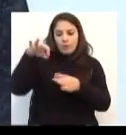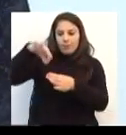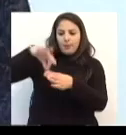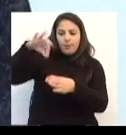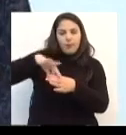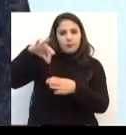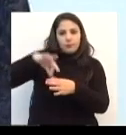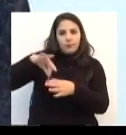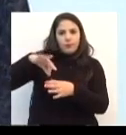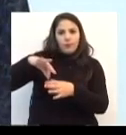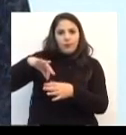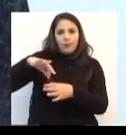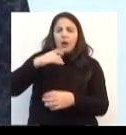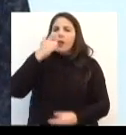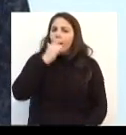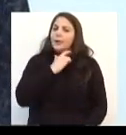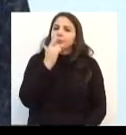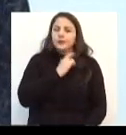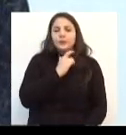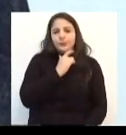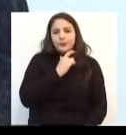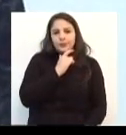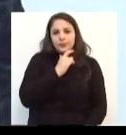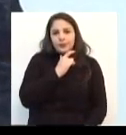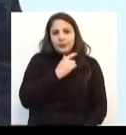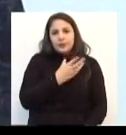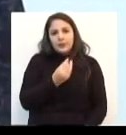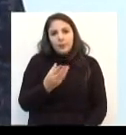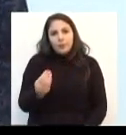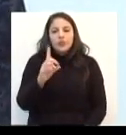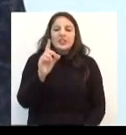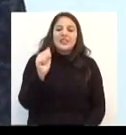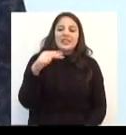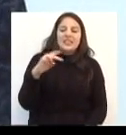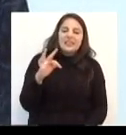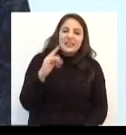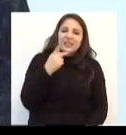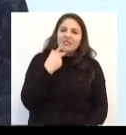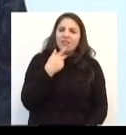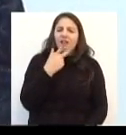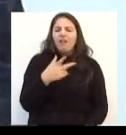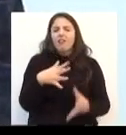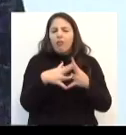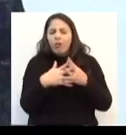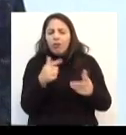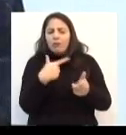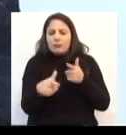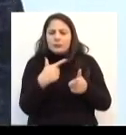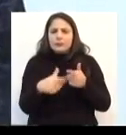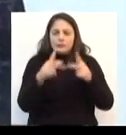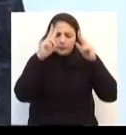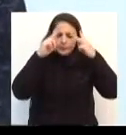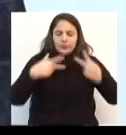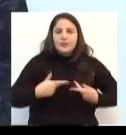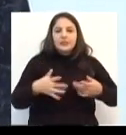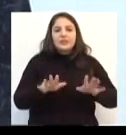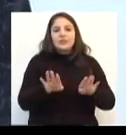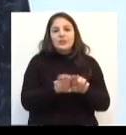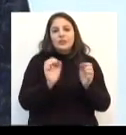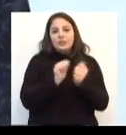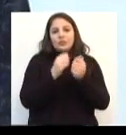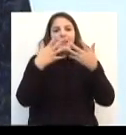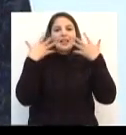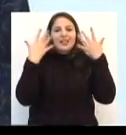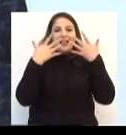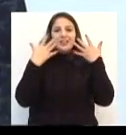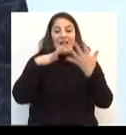parceira. Então, eu acho que... E Dante já conta muito bem, os dramas humanos através do teatro. E a arte dramática